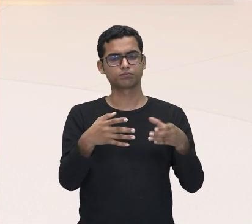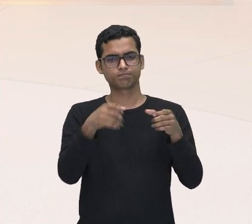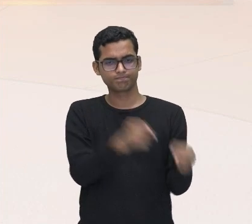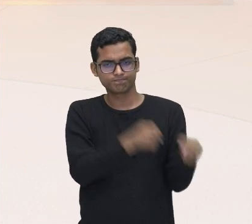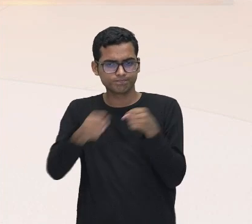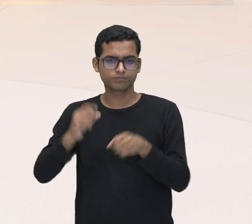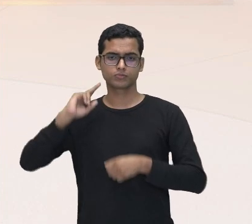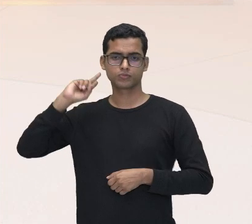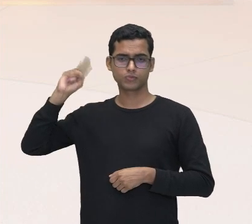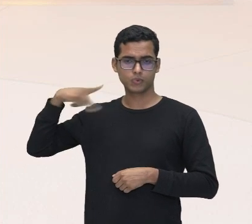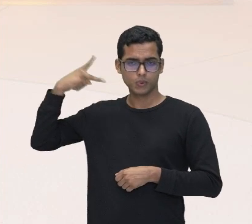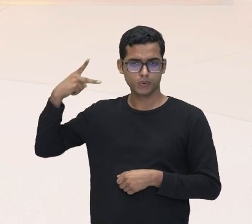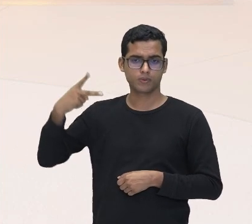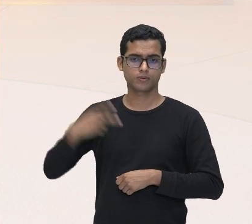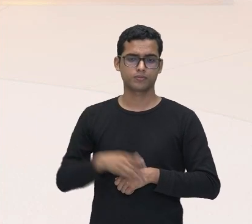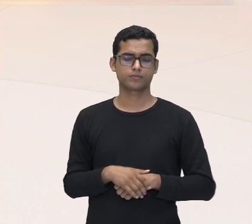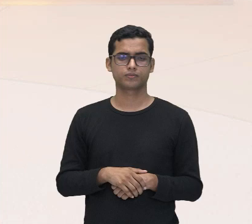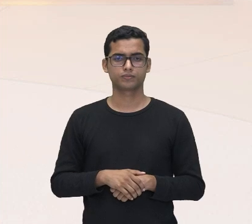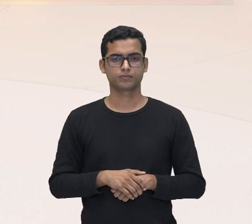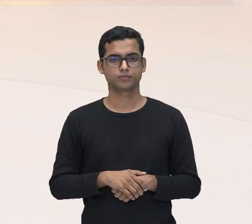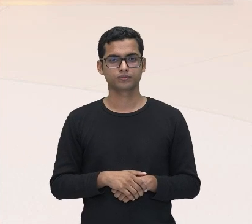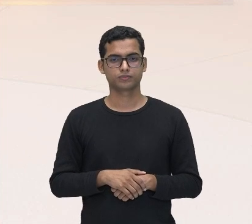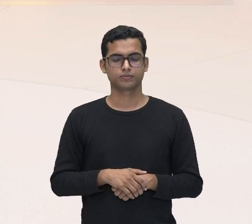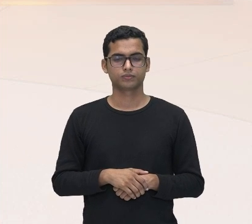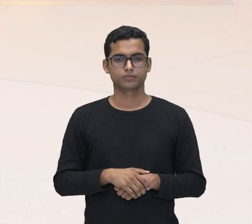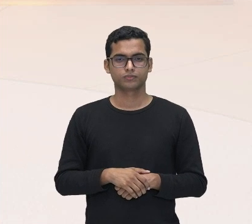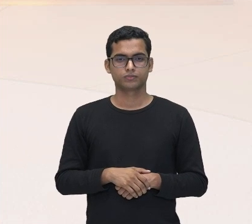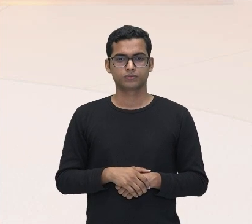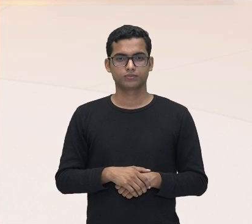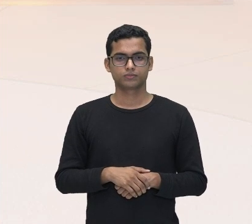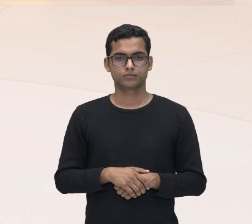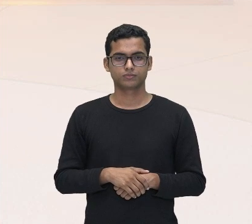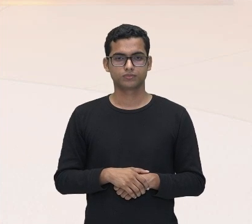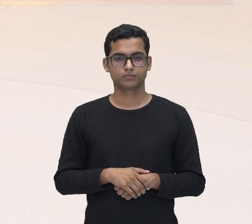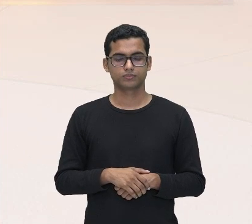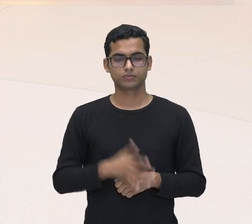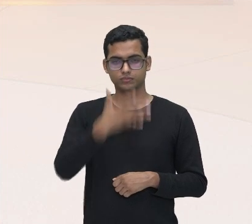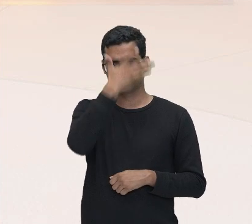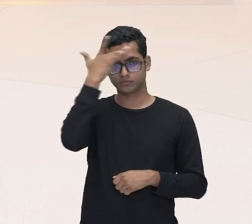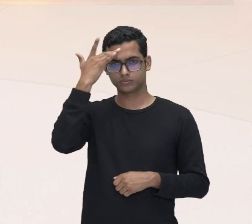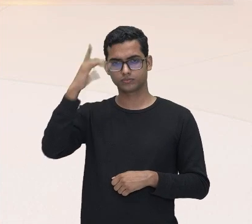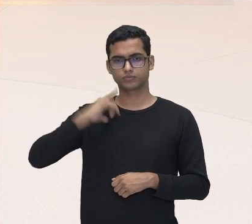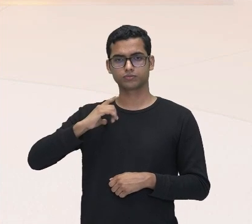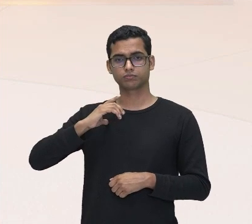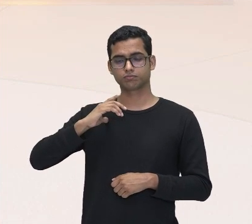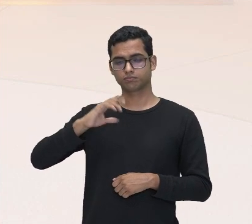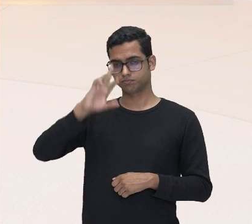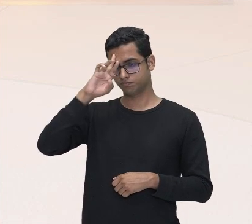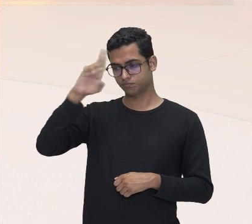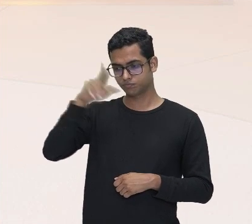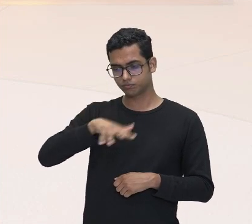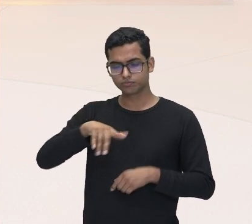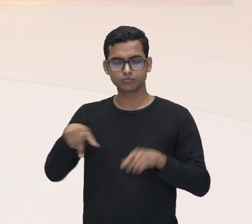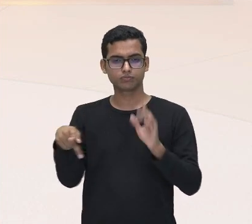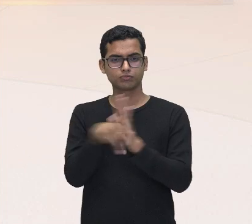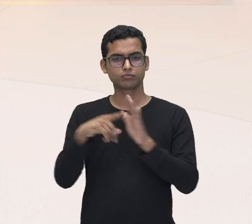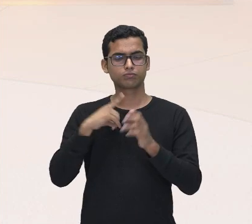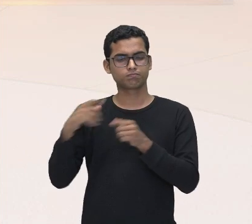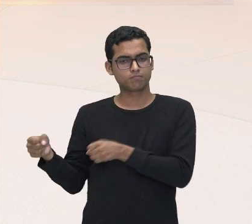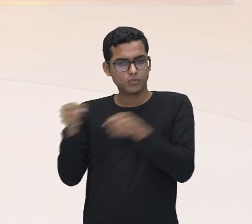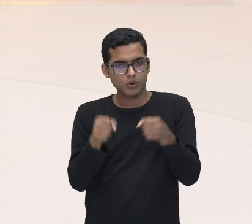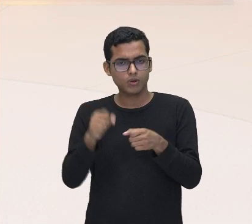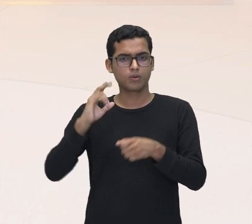vezes, o poder, quem está exercendo o poder, ele usa, né, dessa força que ele